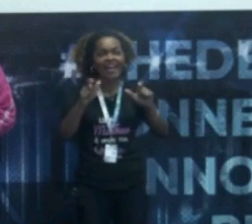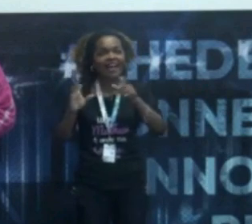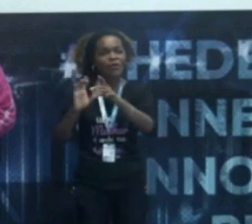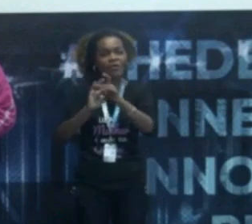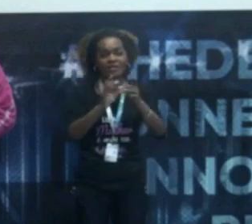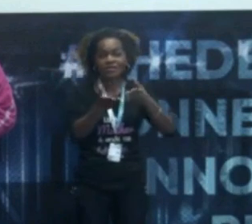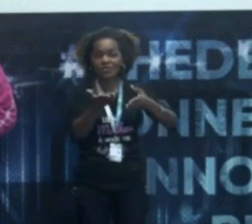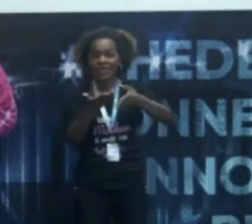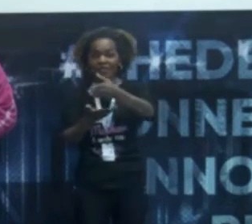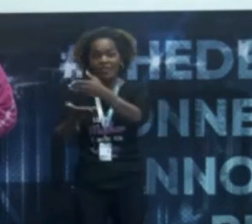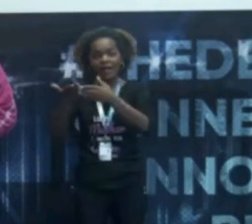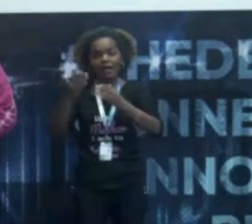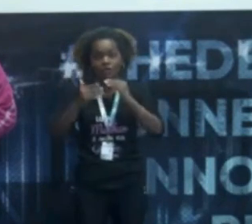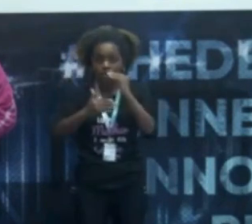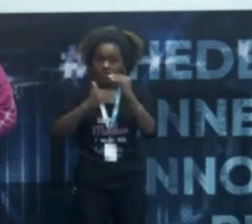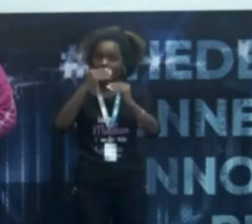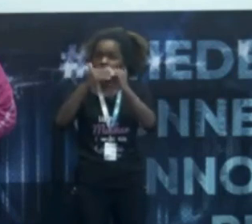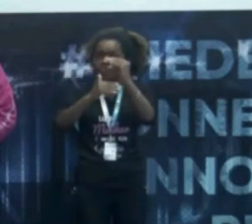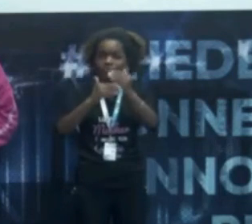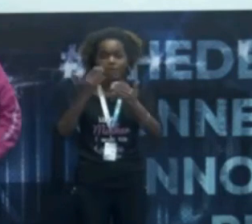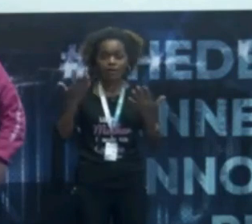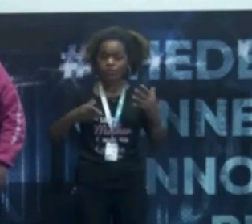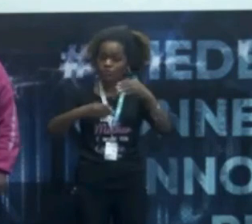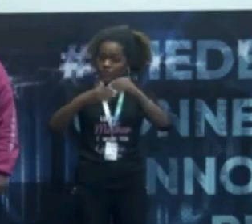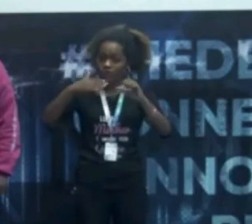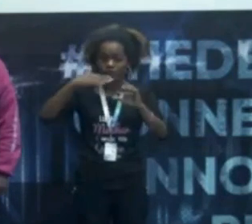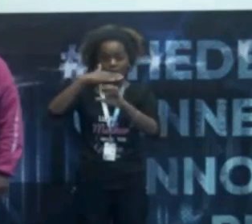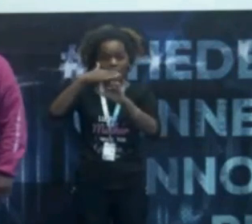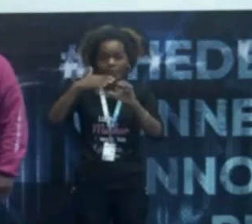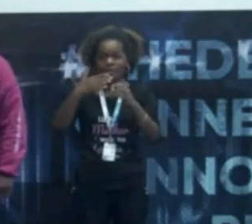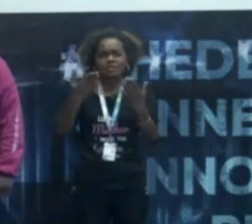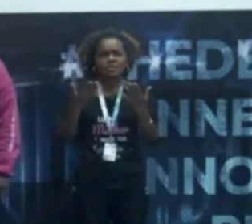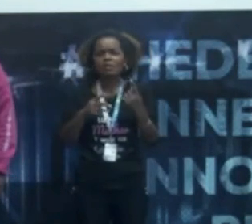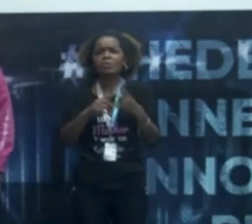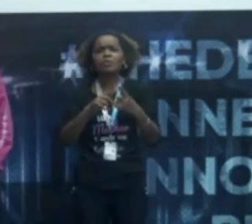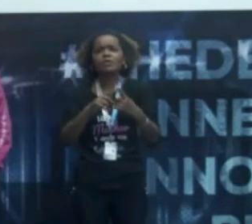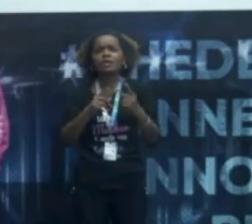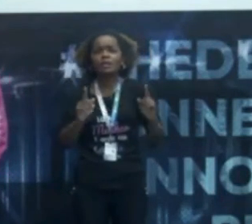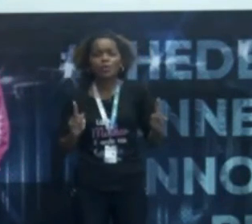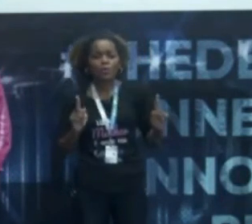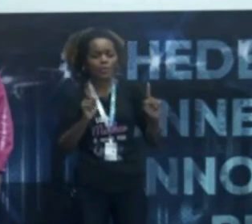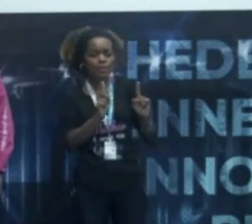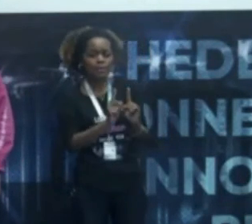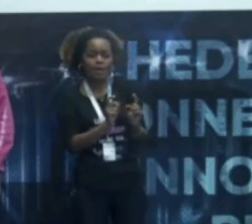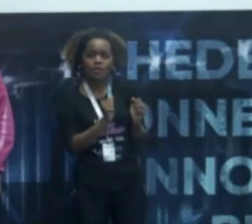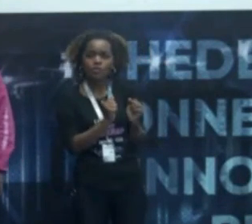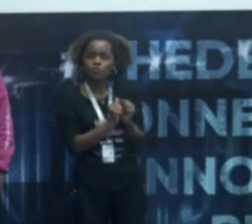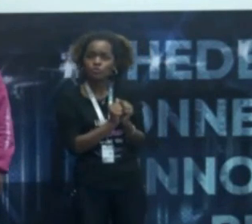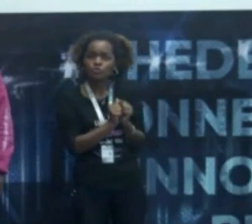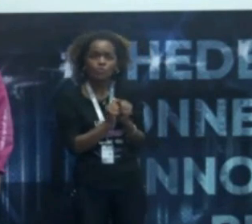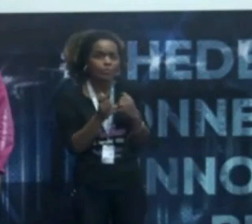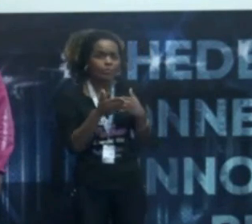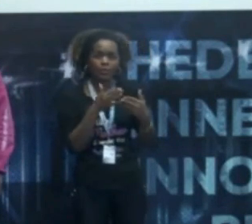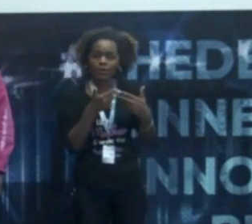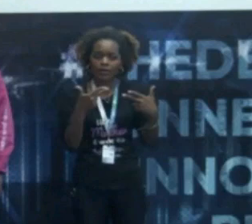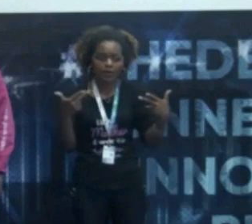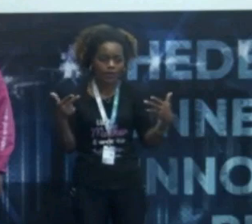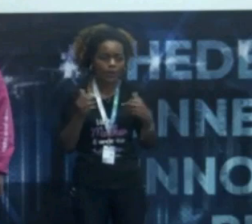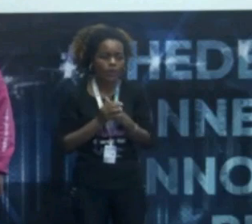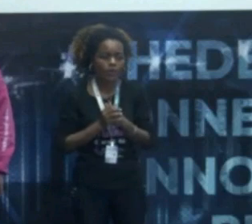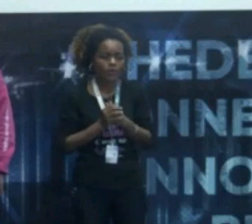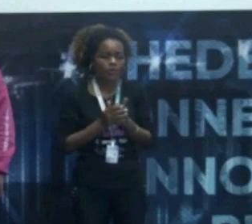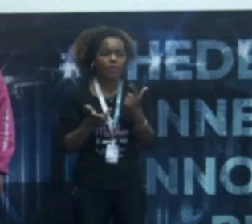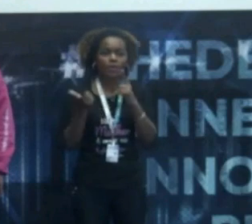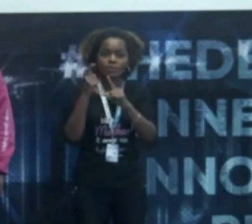de desenvolvimento daquela empresa. Então, por que não ter um par para qualquer outra coisa? Né? Para